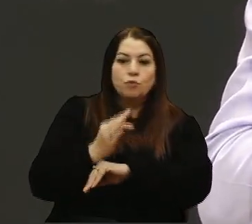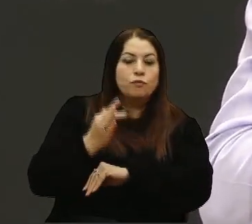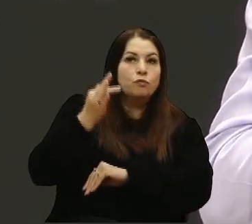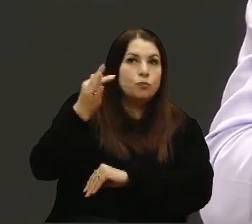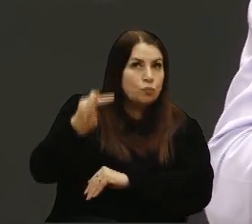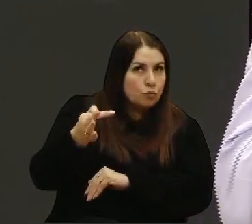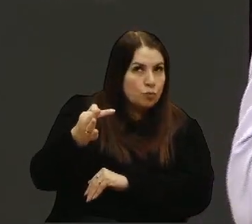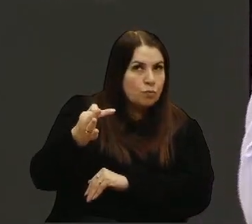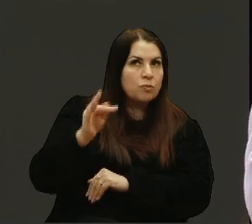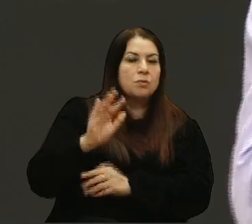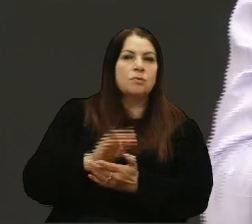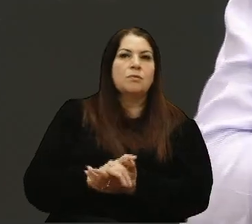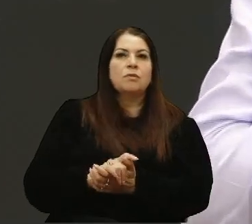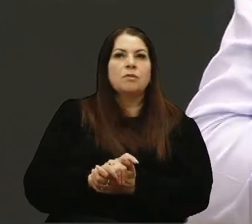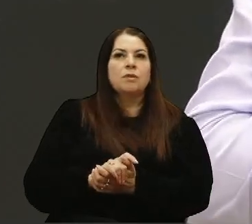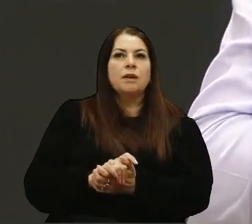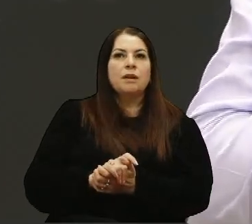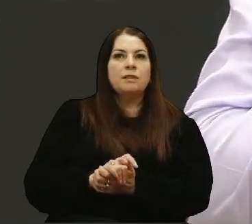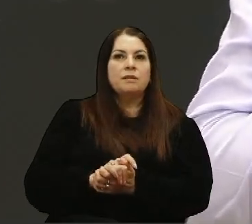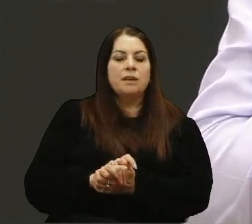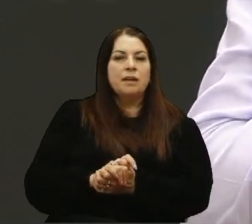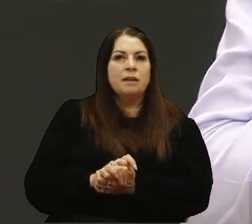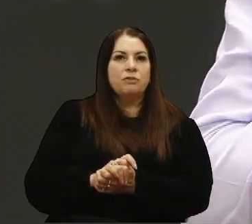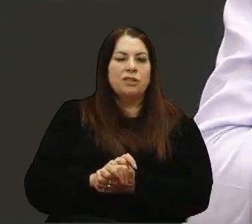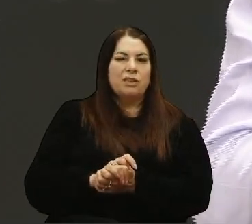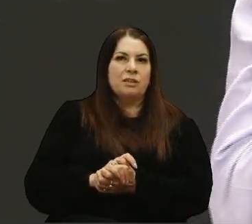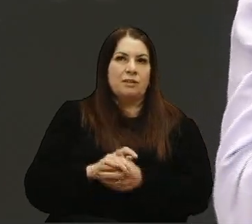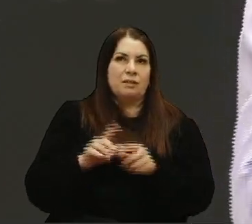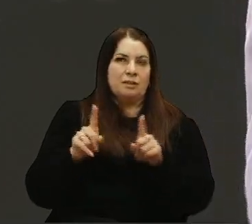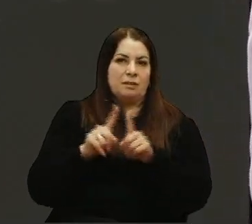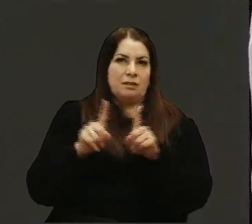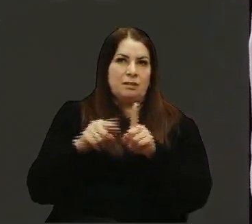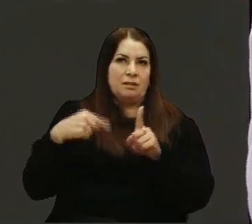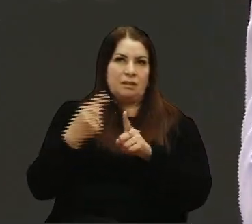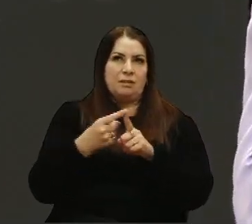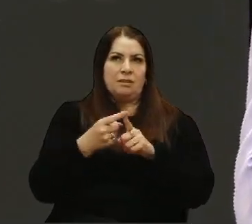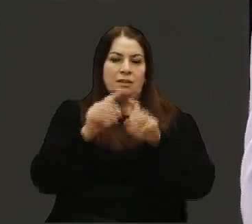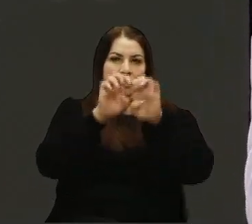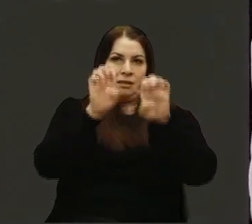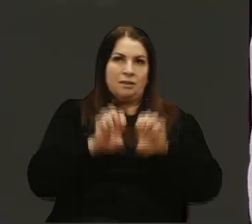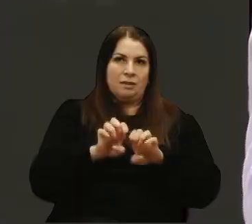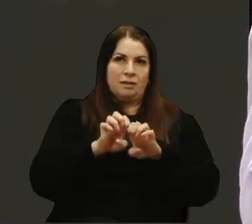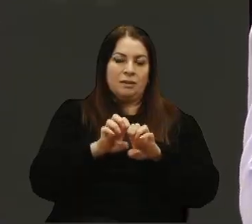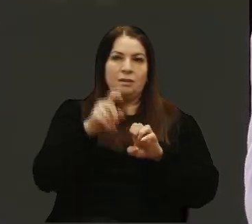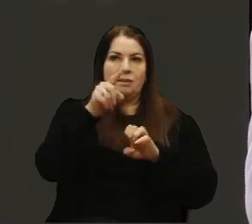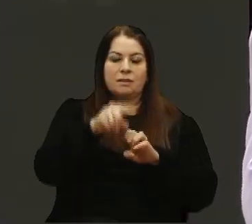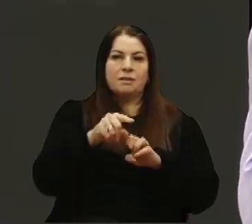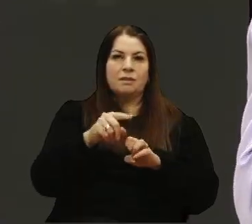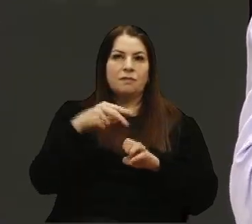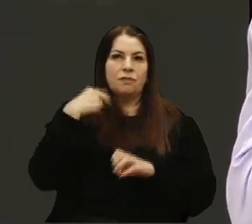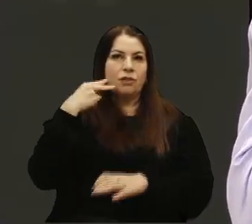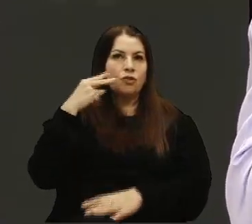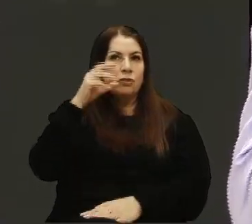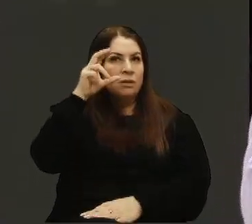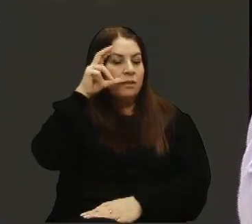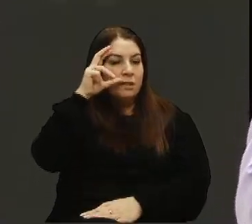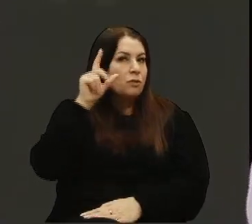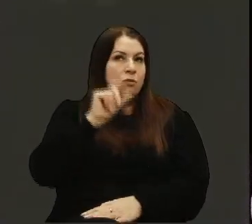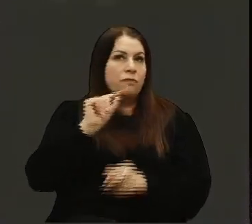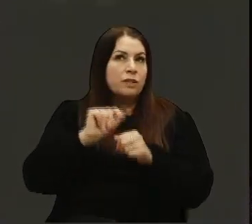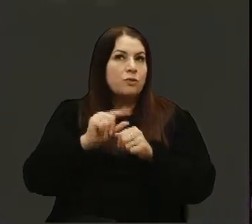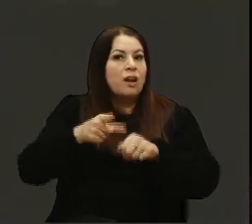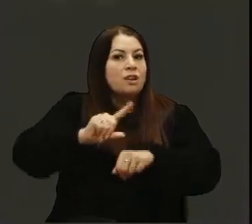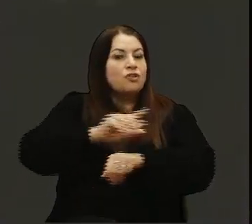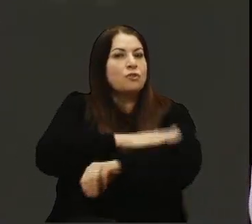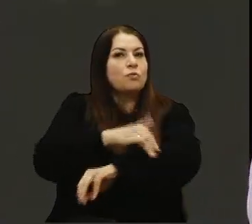futuras que a canalização e infraestrutura, vereadora Sandra, não sejam feitas antes do